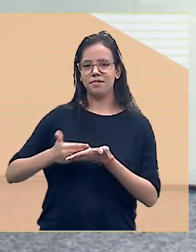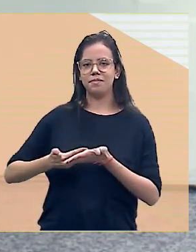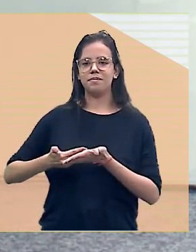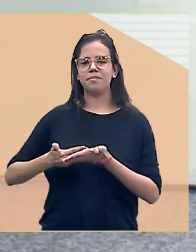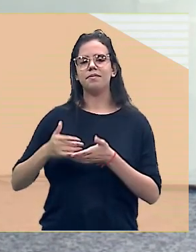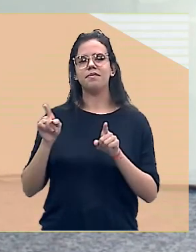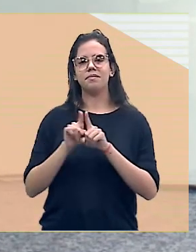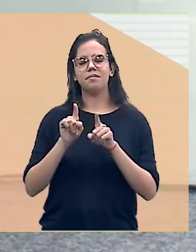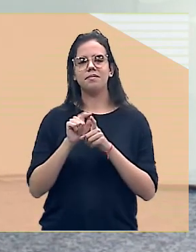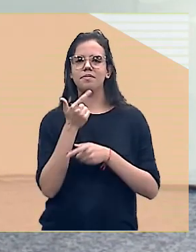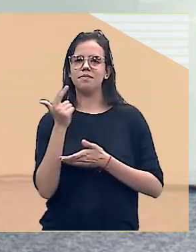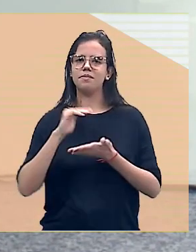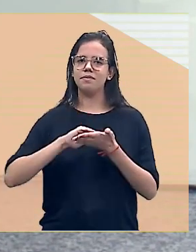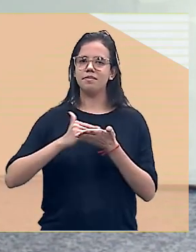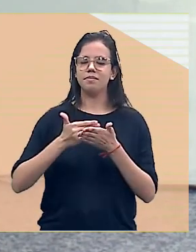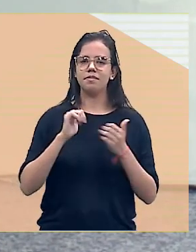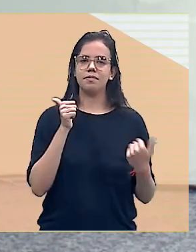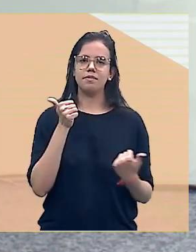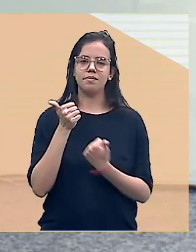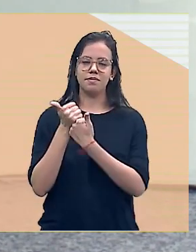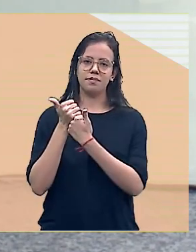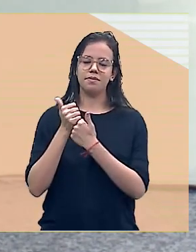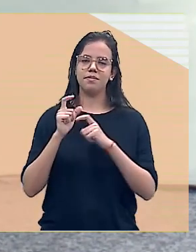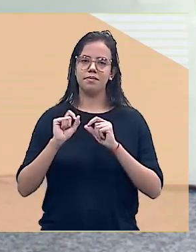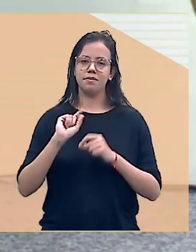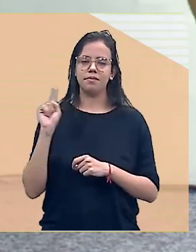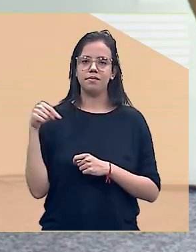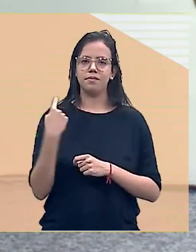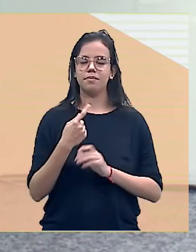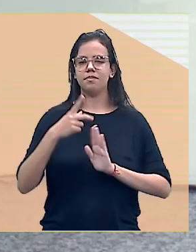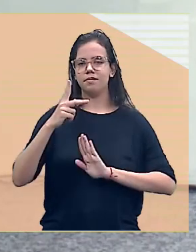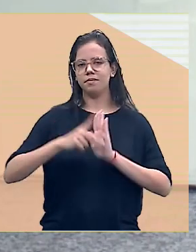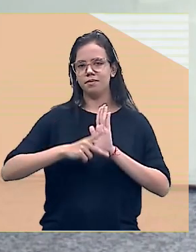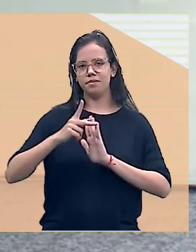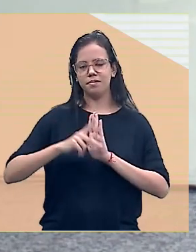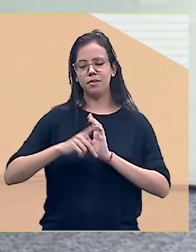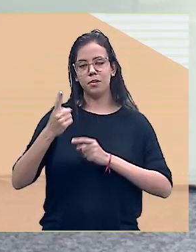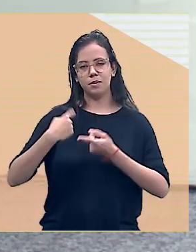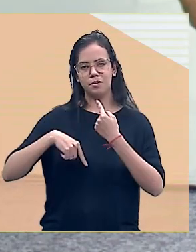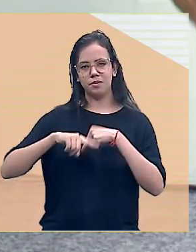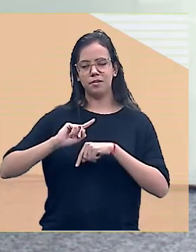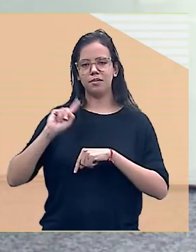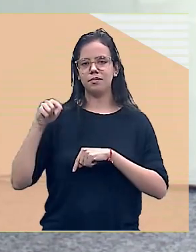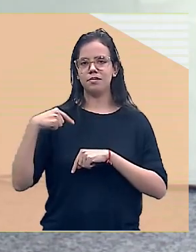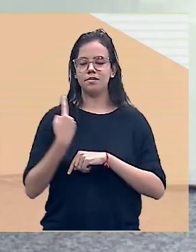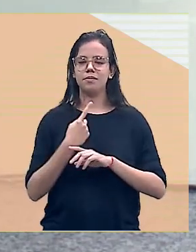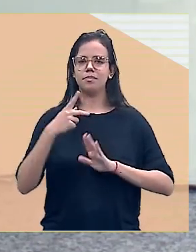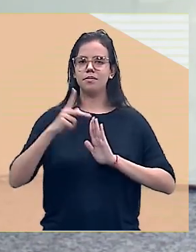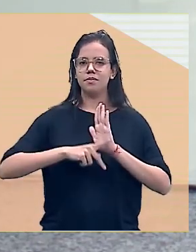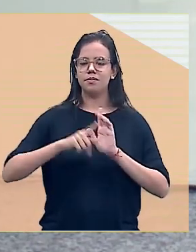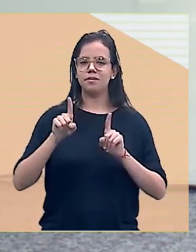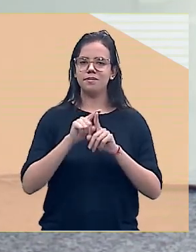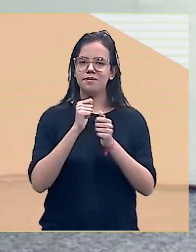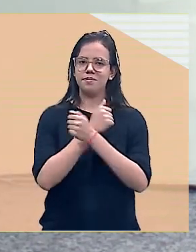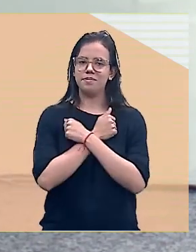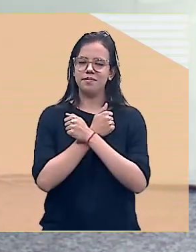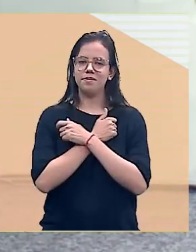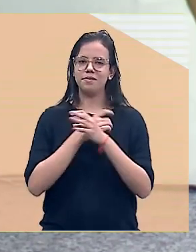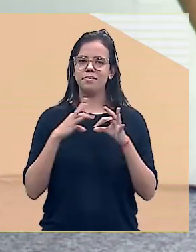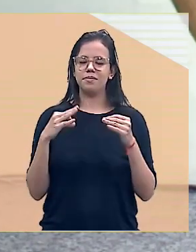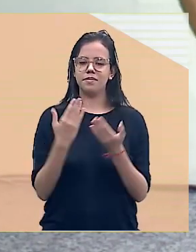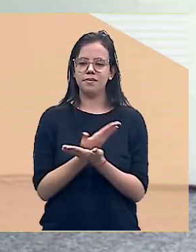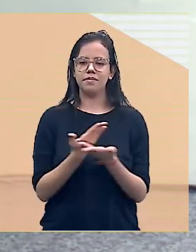elas que elas e outras também que contribuem aqui com o nosso programa o sucesso do nosso programa mandar um abraço para todos